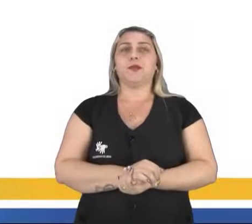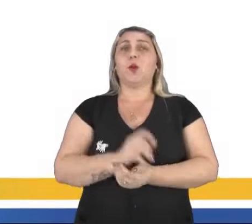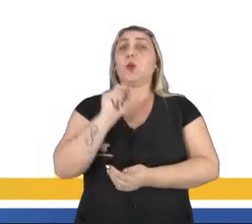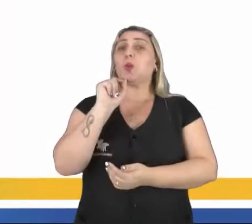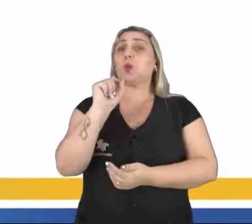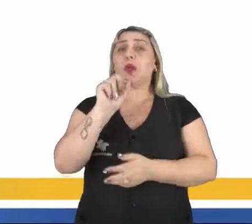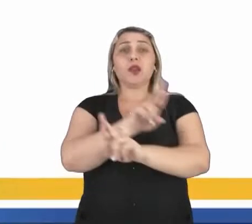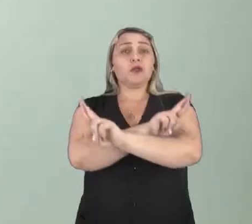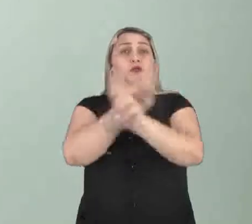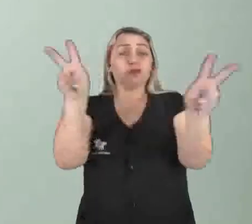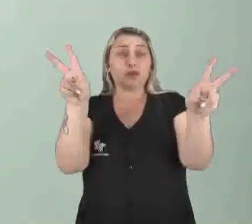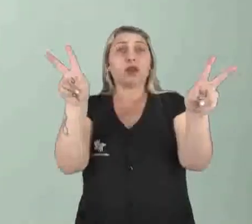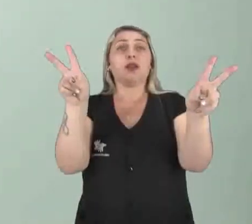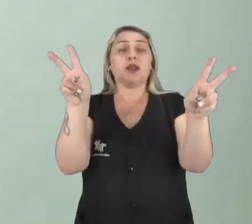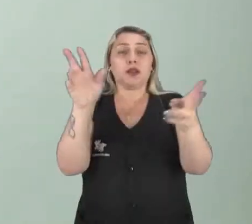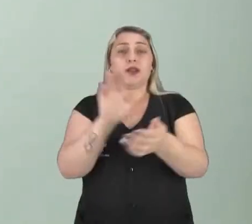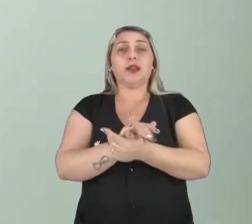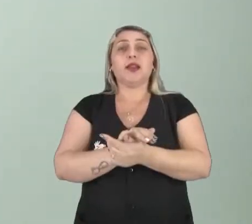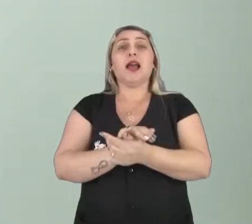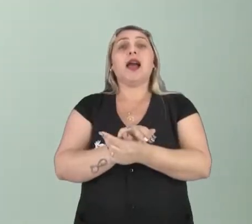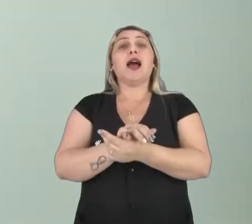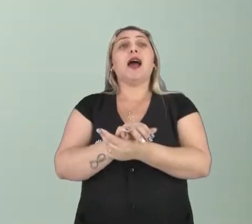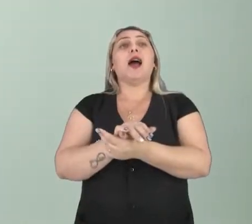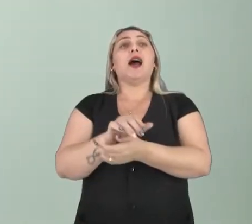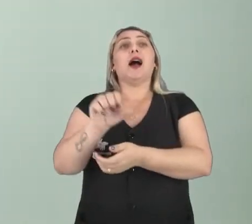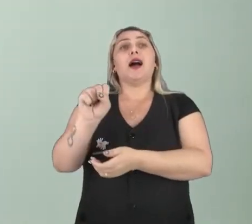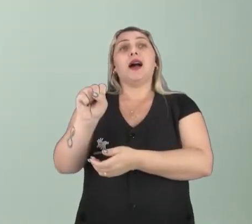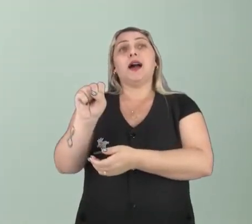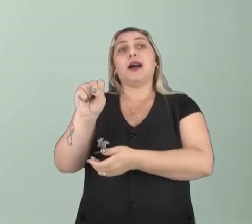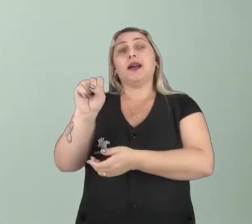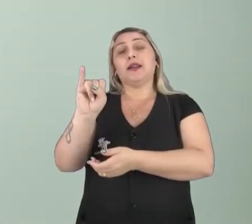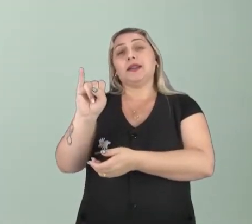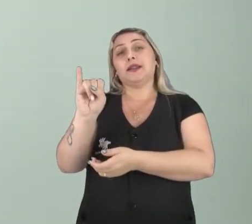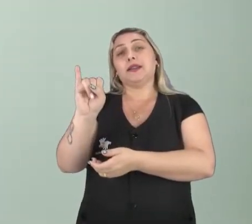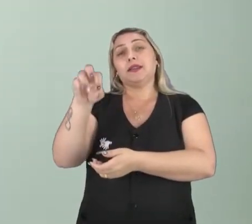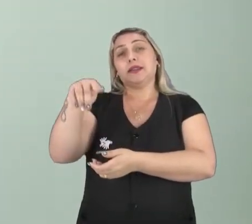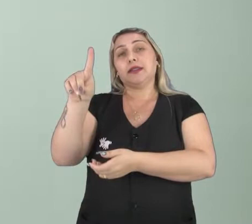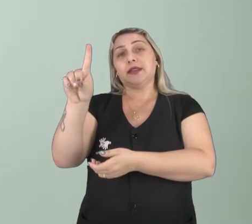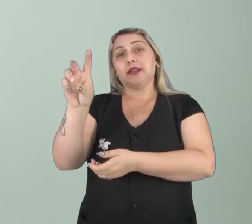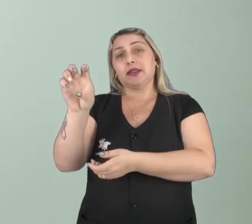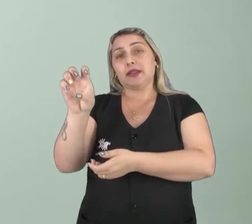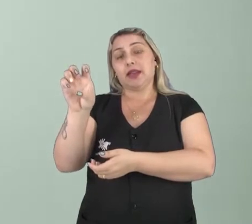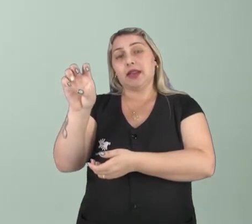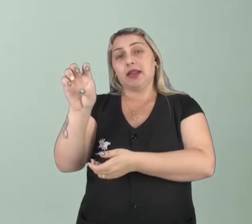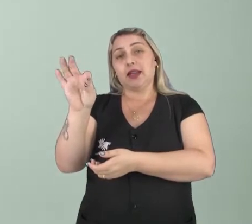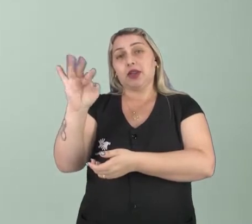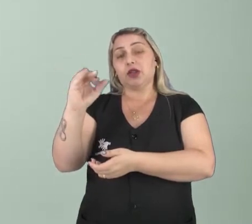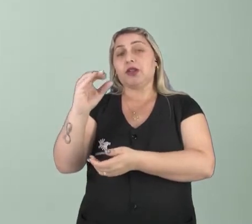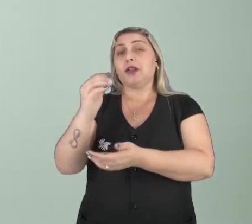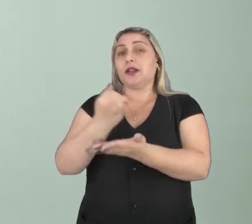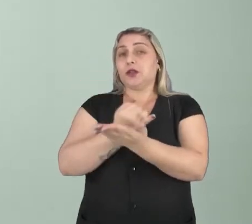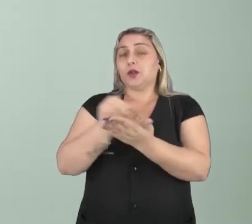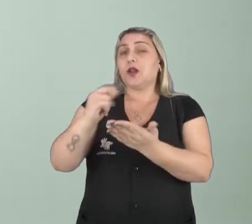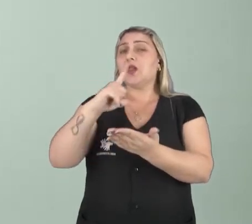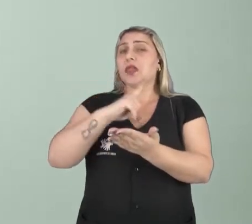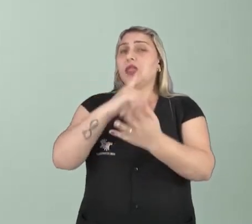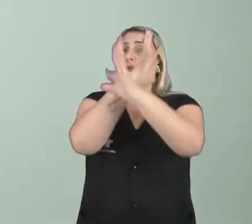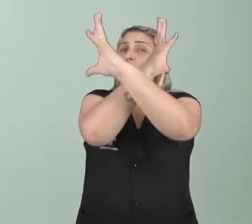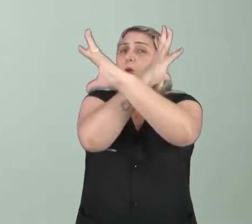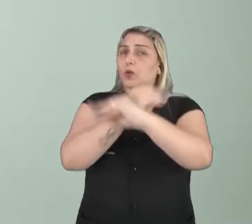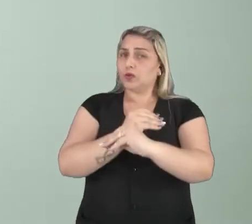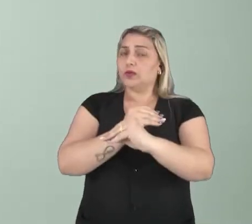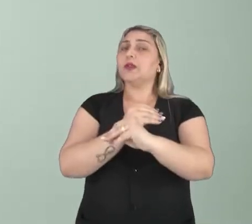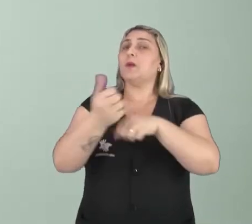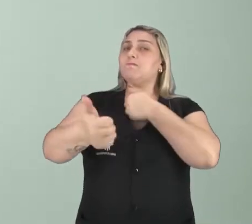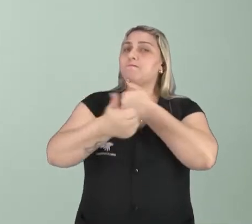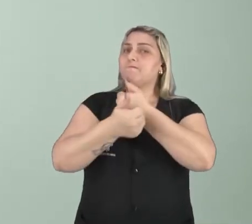o que vai diferenciar uma da outra é que a sindética, ela é o quê? Ela é introduzida por conjunção. Vai ter a conjunção